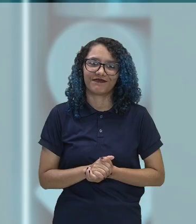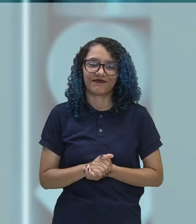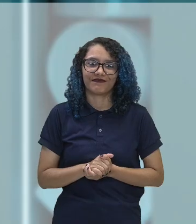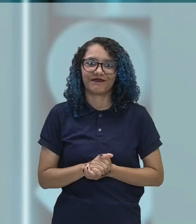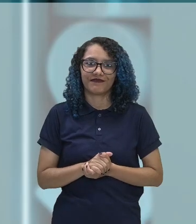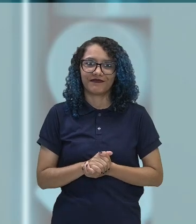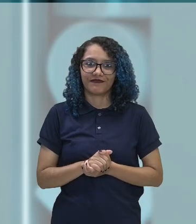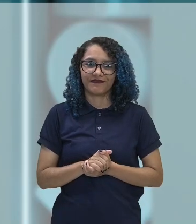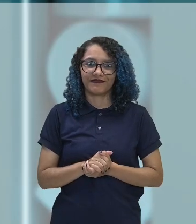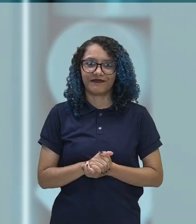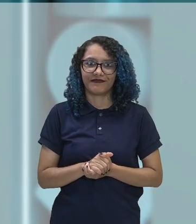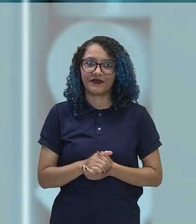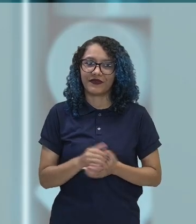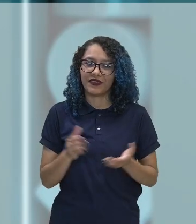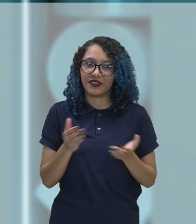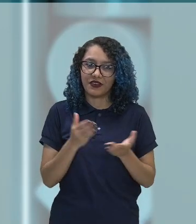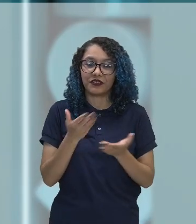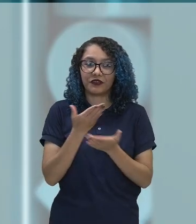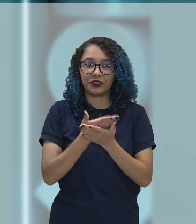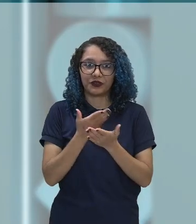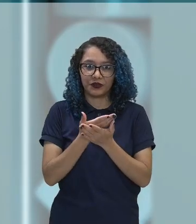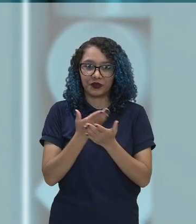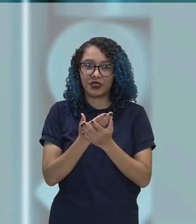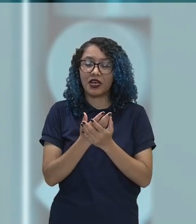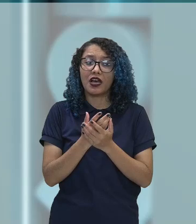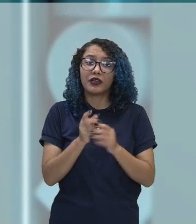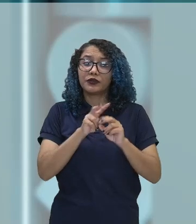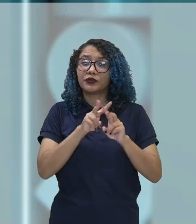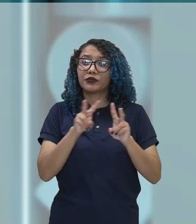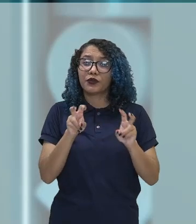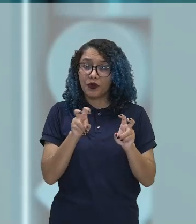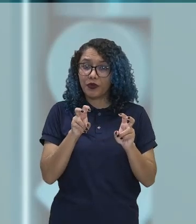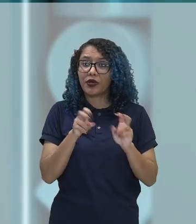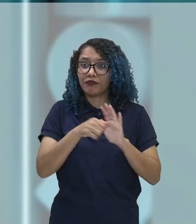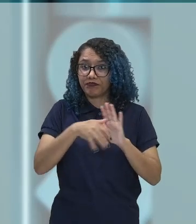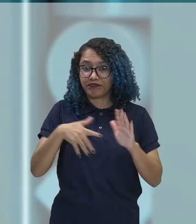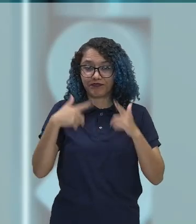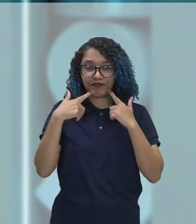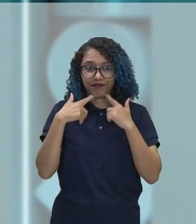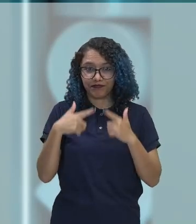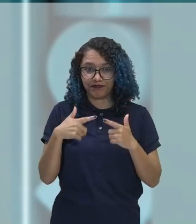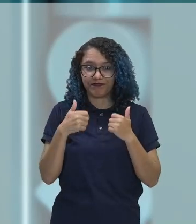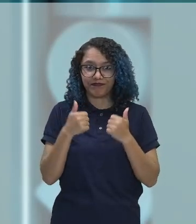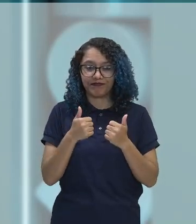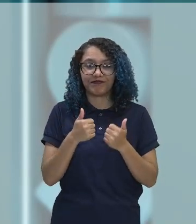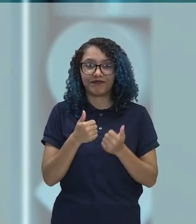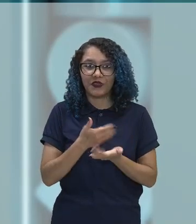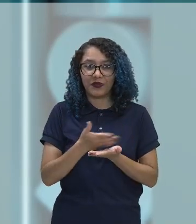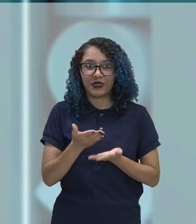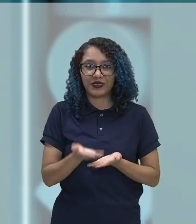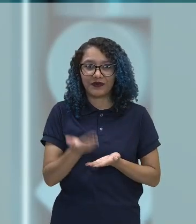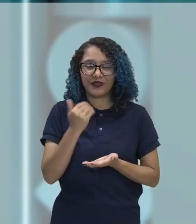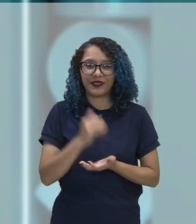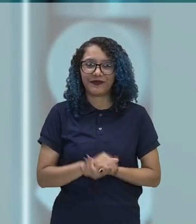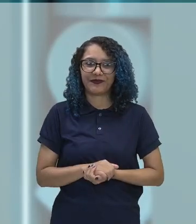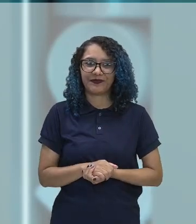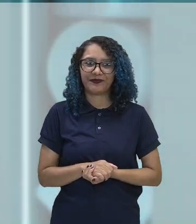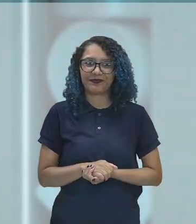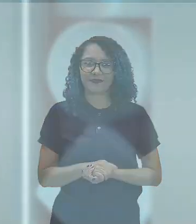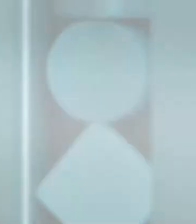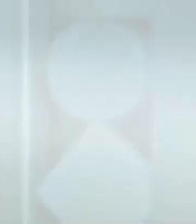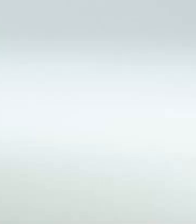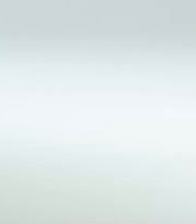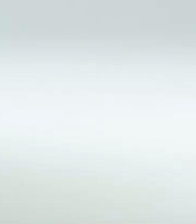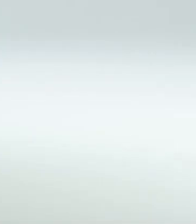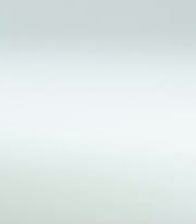linguagem. Vamos então estudar um pouco mais a respeito de figuras de linguagem. Bora para a nossa aula!